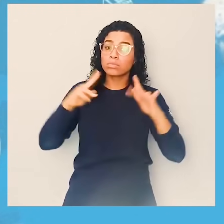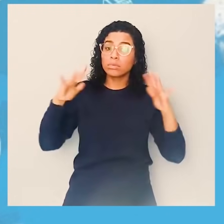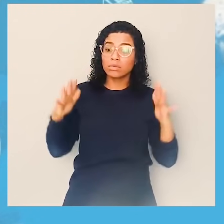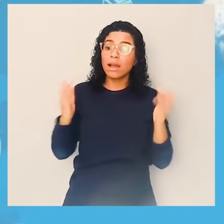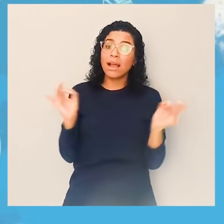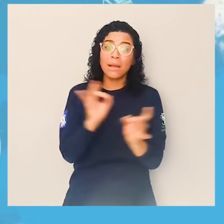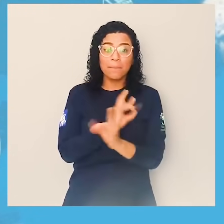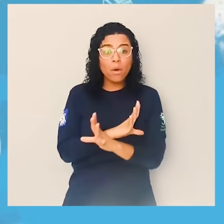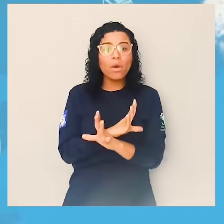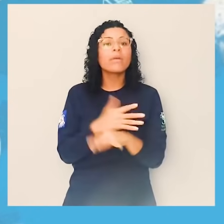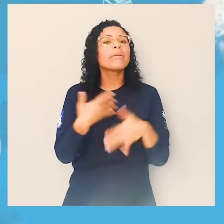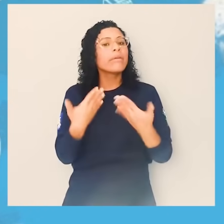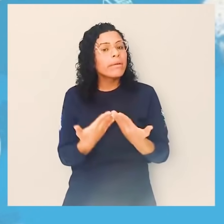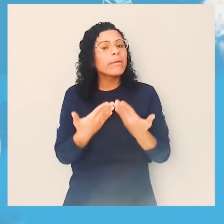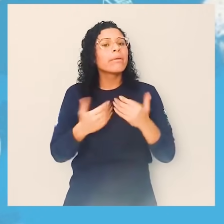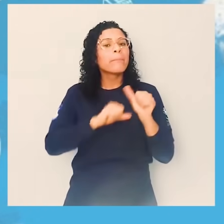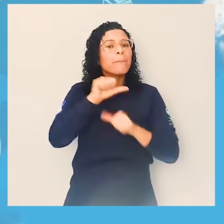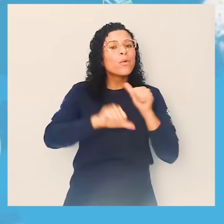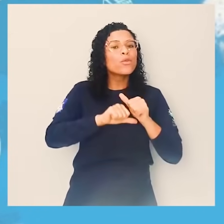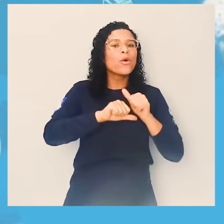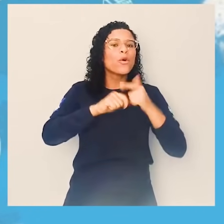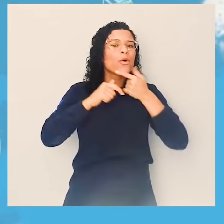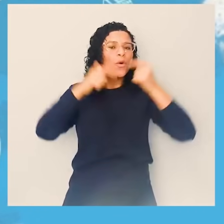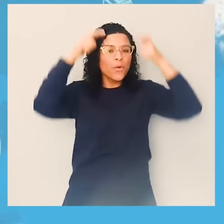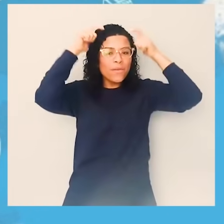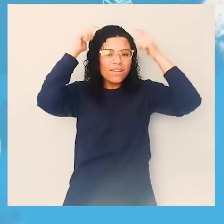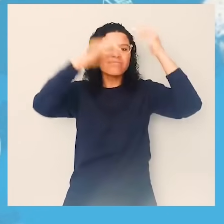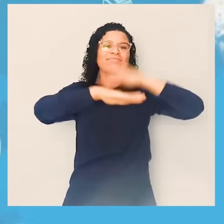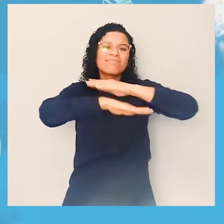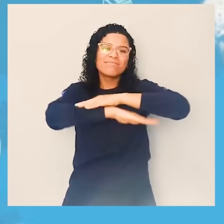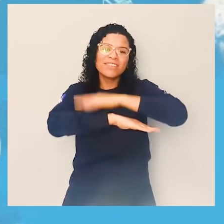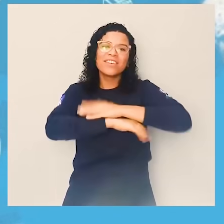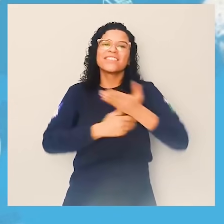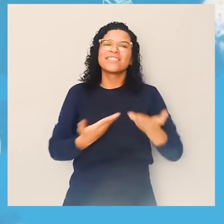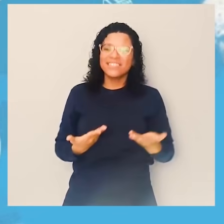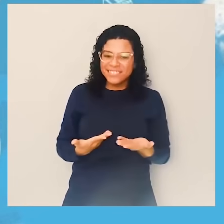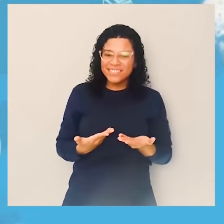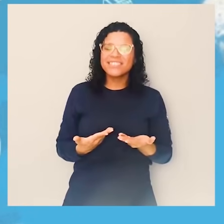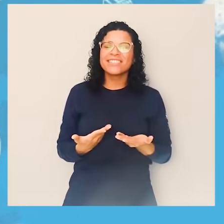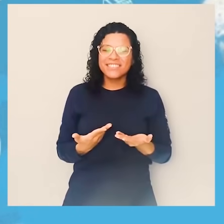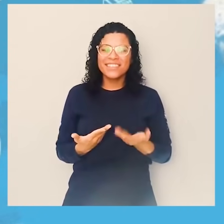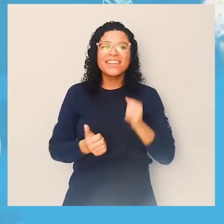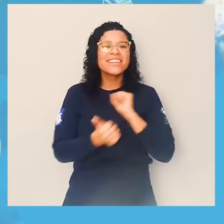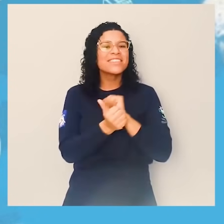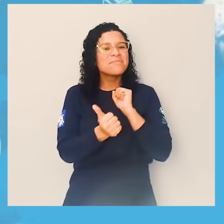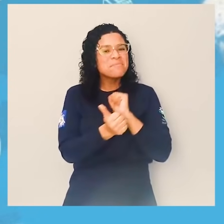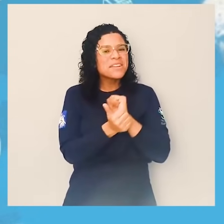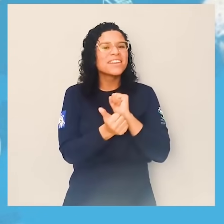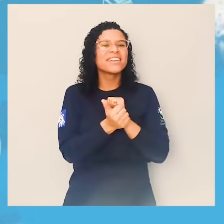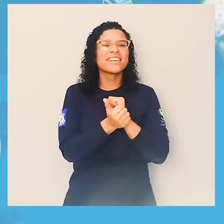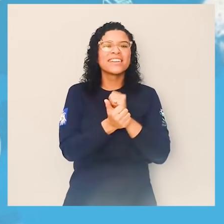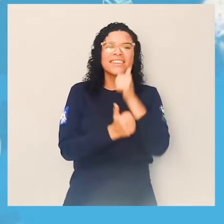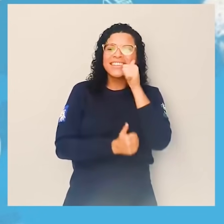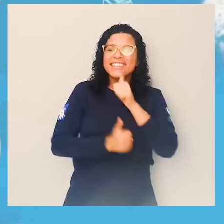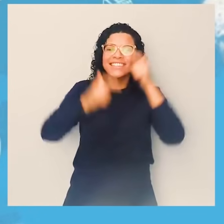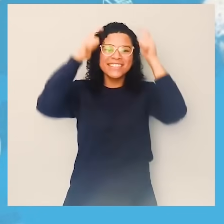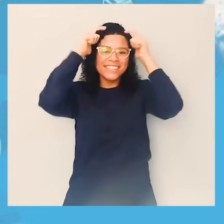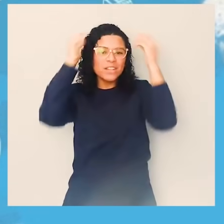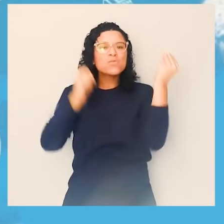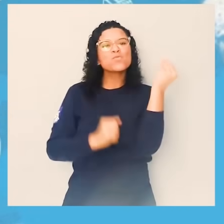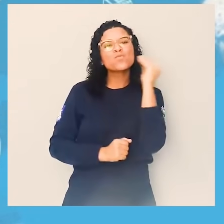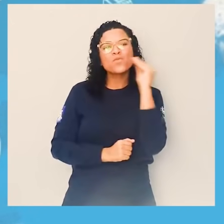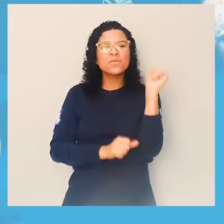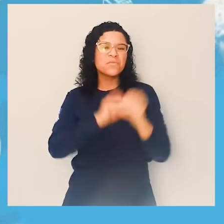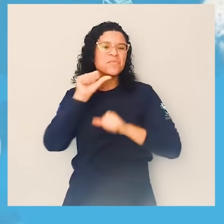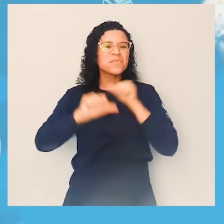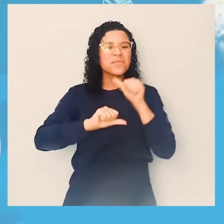encanto se desfez, o reizinho virou sapo e anda por aí pulando, coachando e esperando que alguma princesa dê um beijo nele